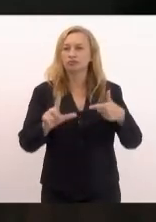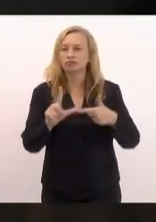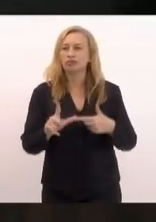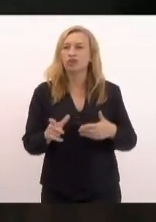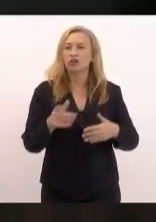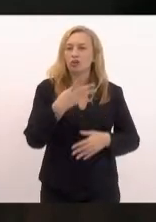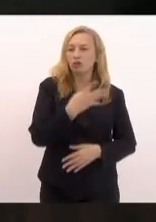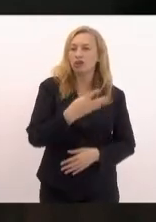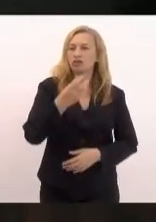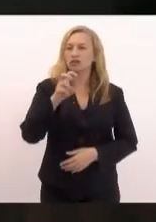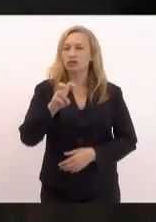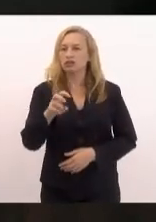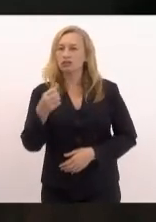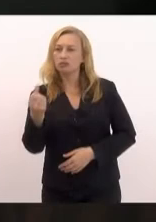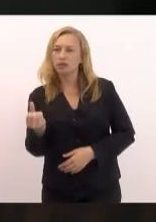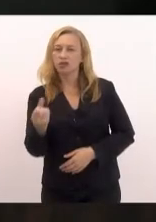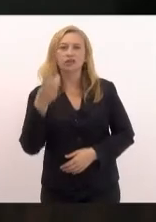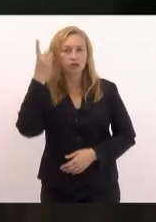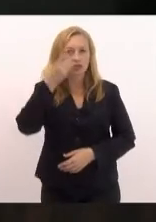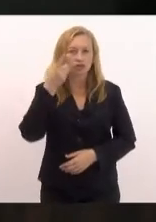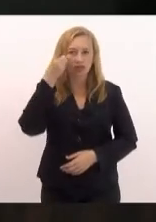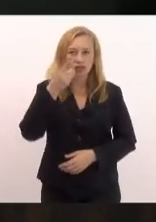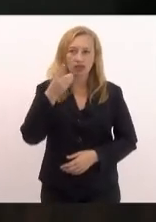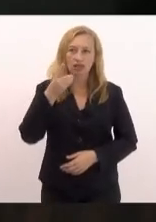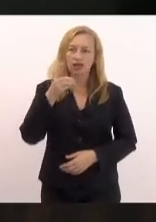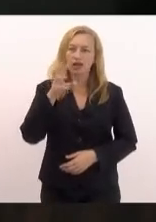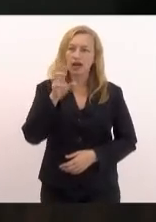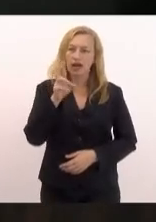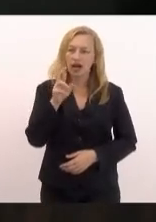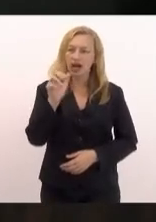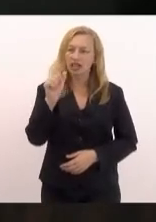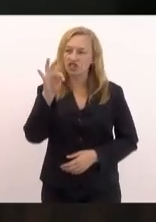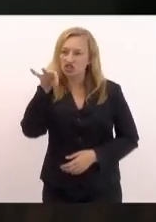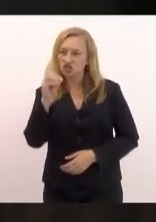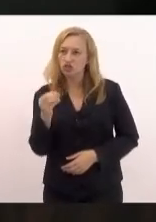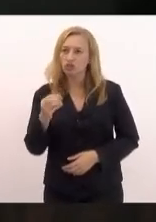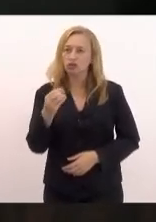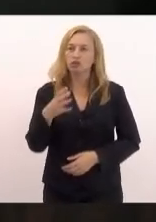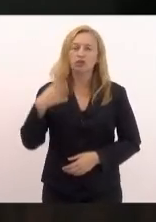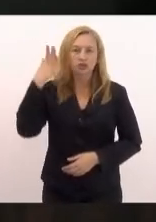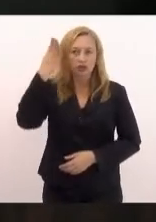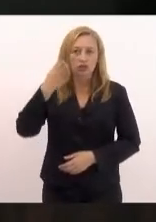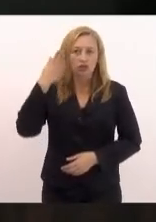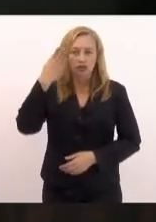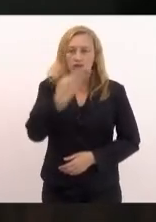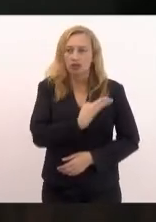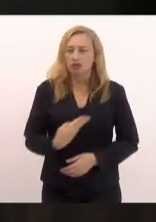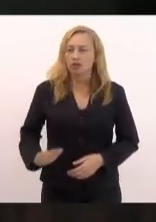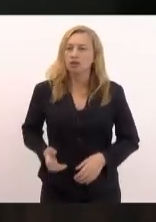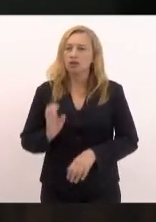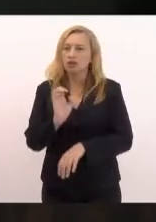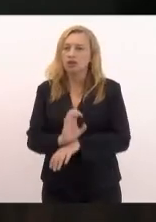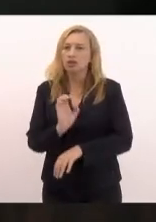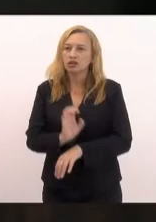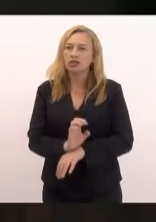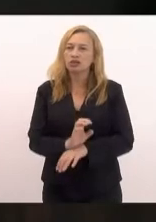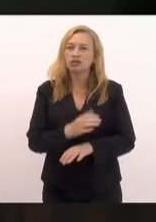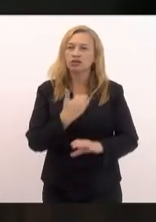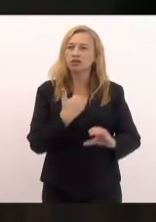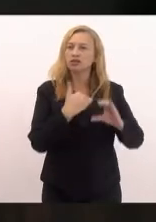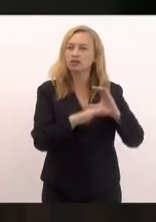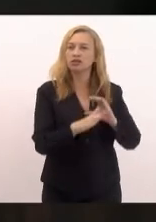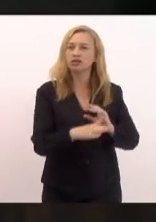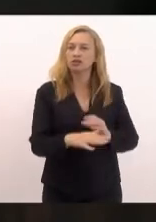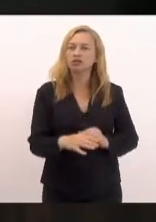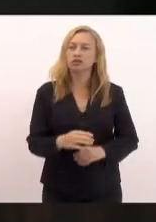de 21, de autoria do deputado Giovanni Ratinho. Solicita ao excelentíssimo senhor governador do Estado do Rio de Janeiro, Cláudio Castro, um envio de mensagem dispondo